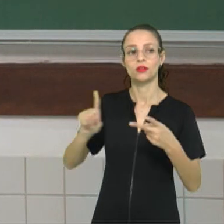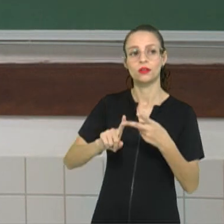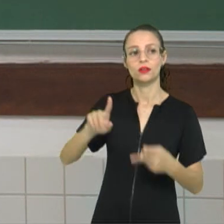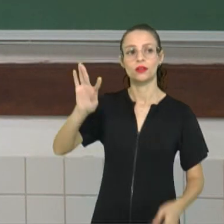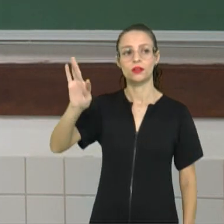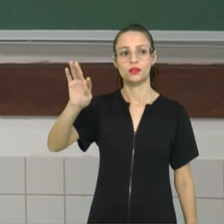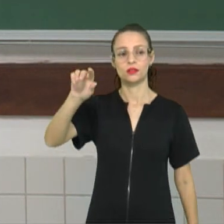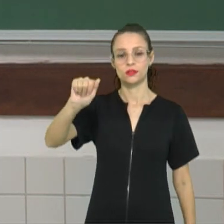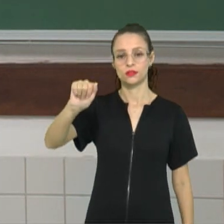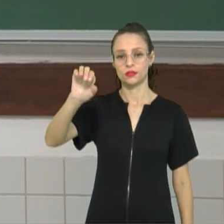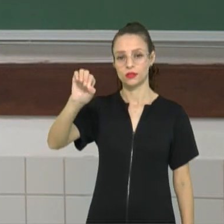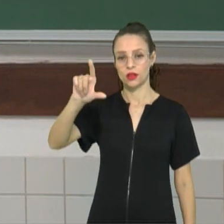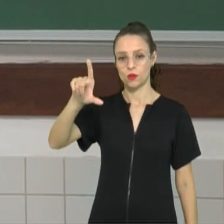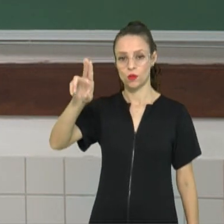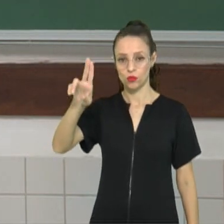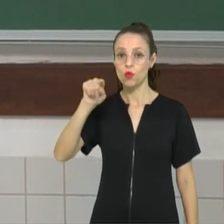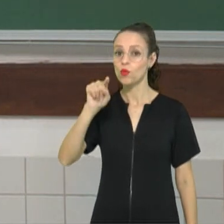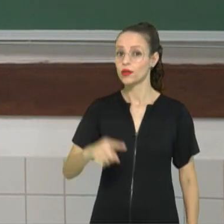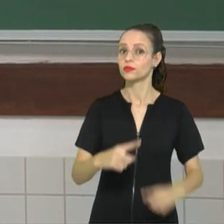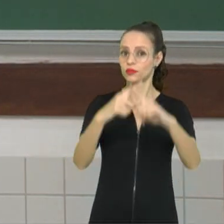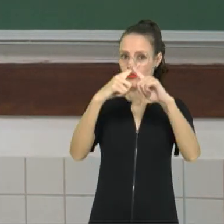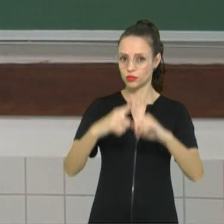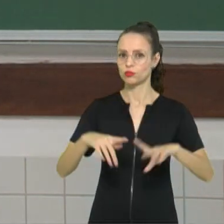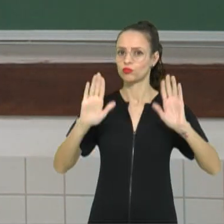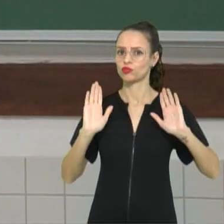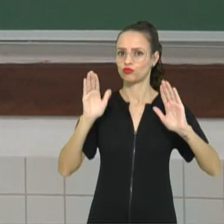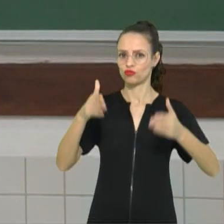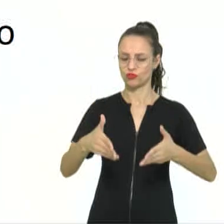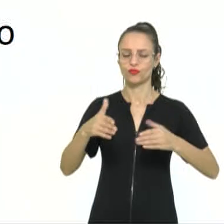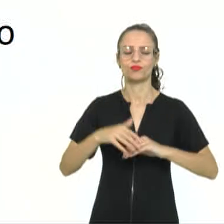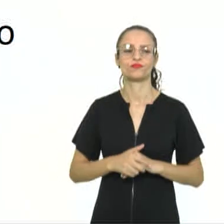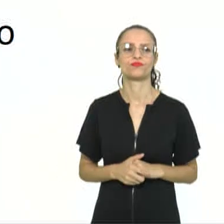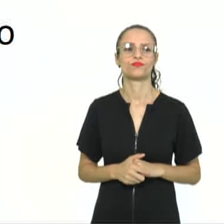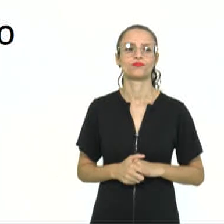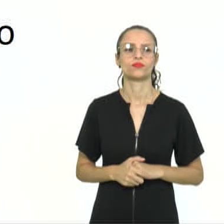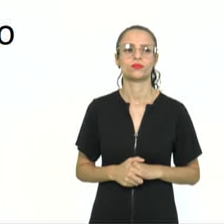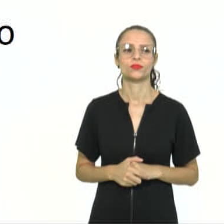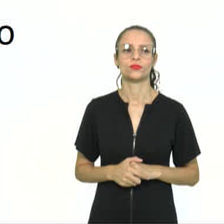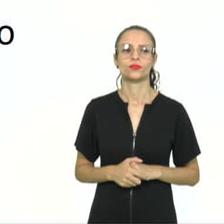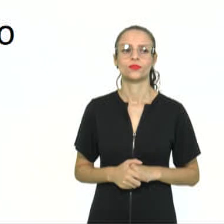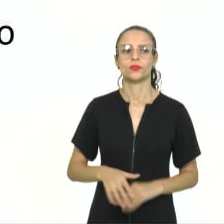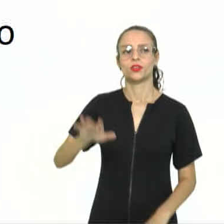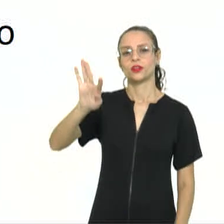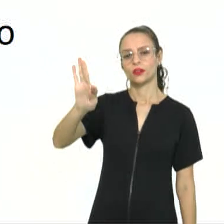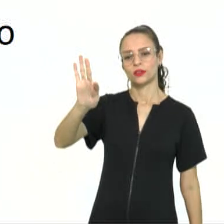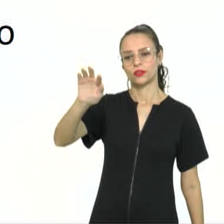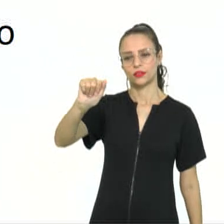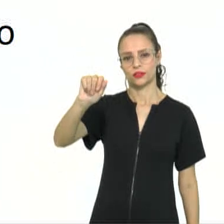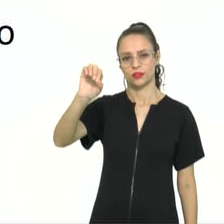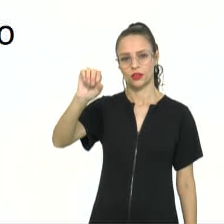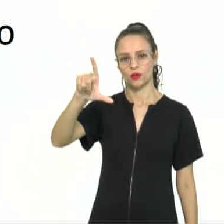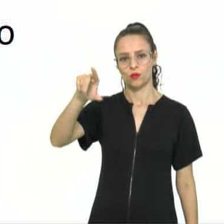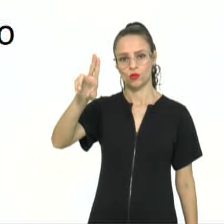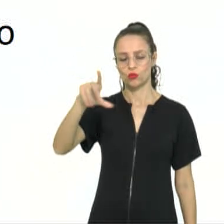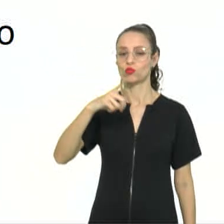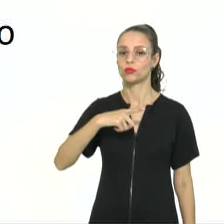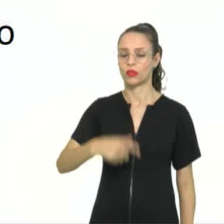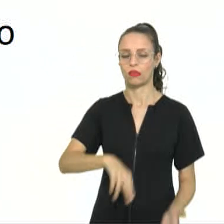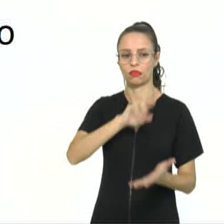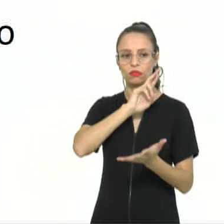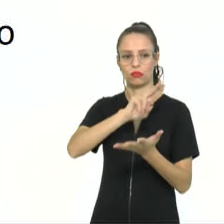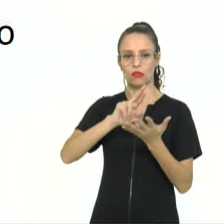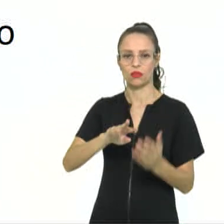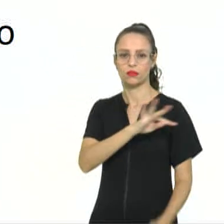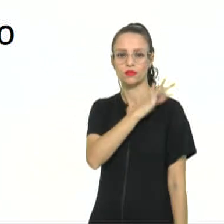que é a parte esportiva, que é a parte de competição da modalidade, né? Então, dentro do Taolou esportivo, eles incluem técnicas de